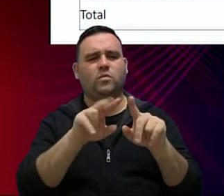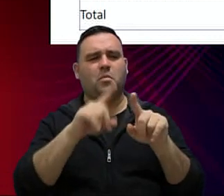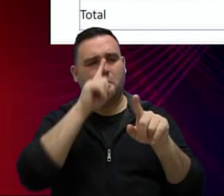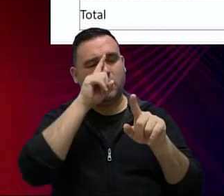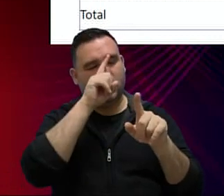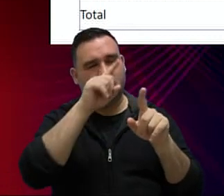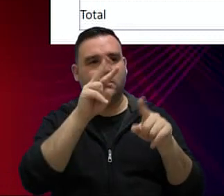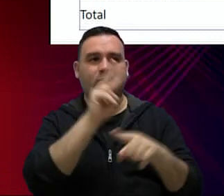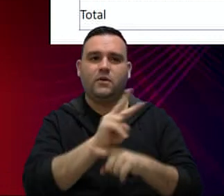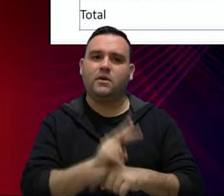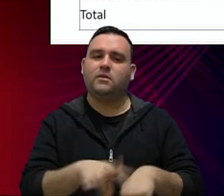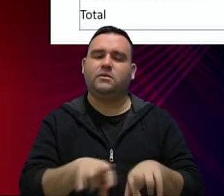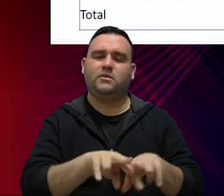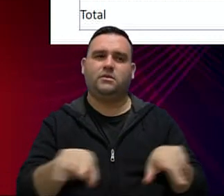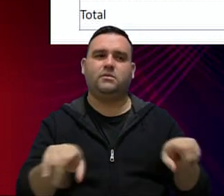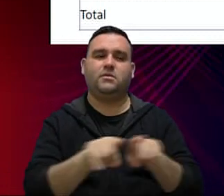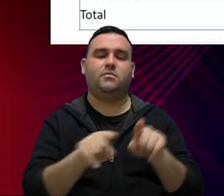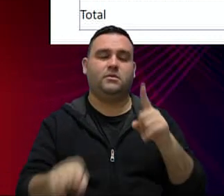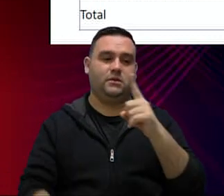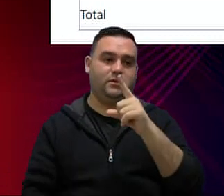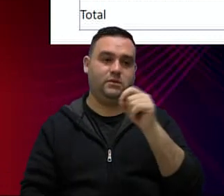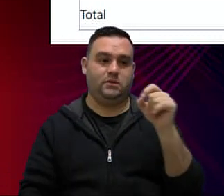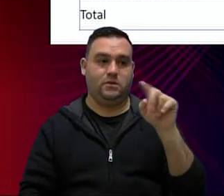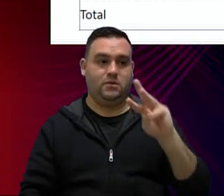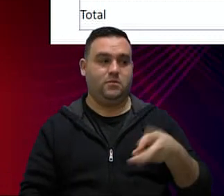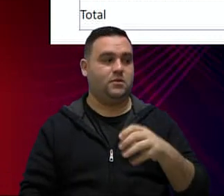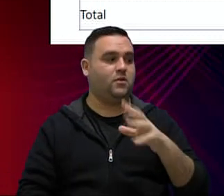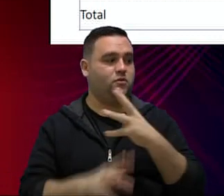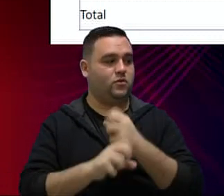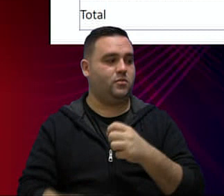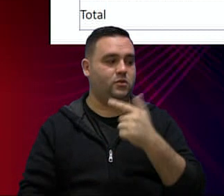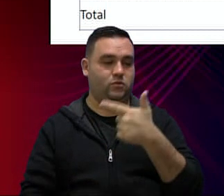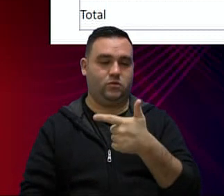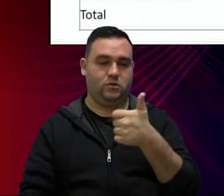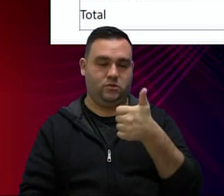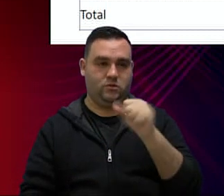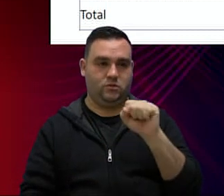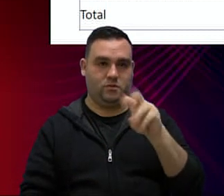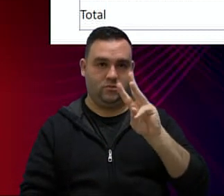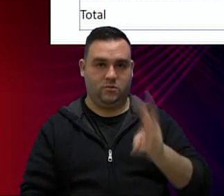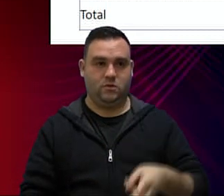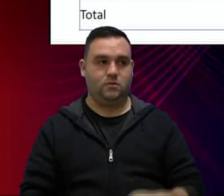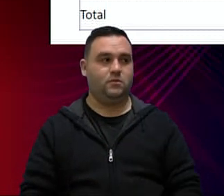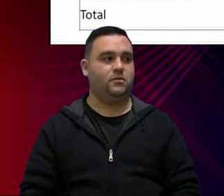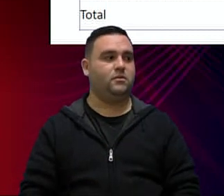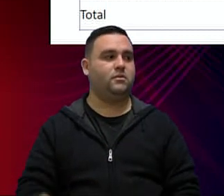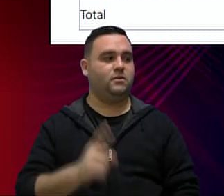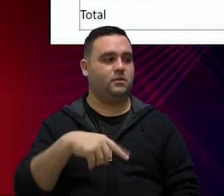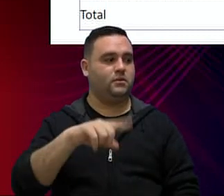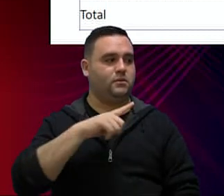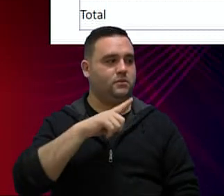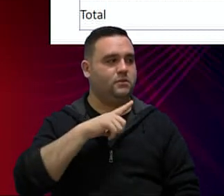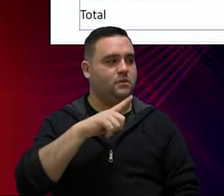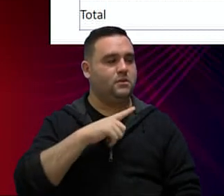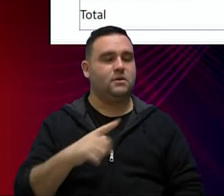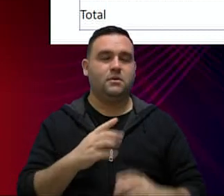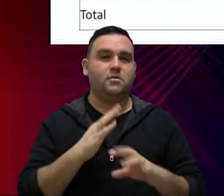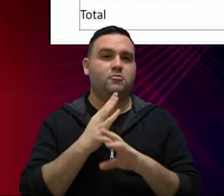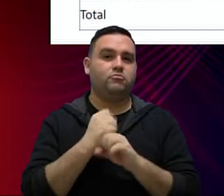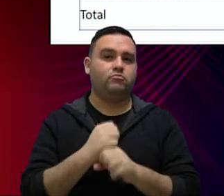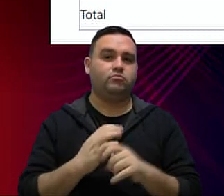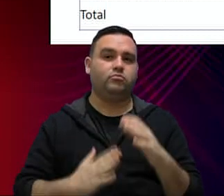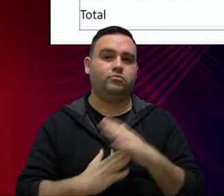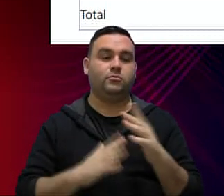fiscais que são associações receitas 100 milhões então total de 218 milhões e é são as o